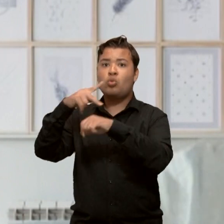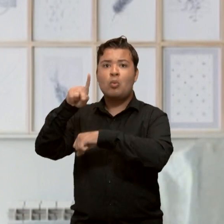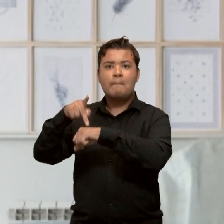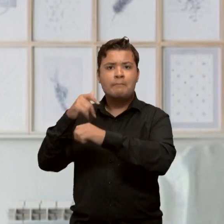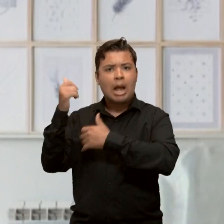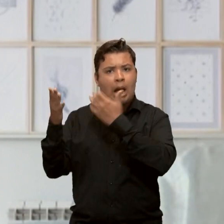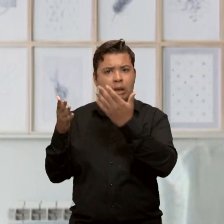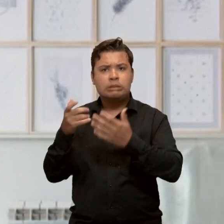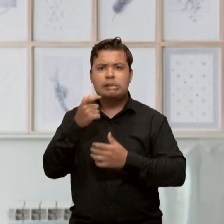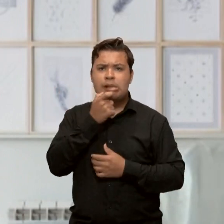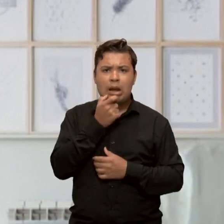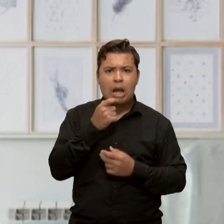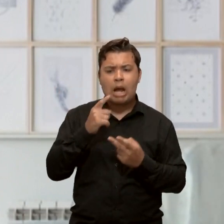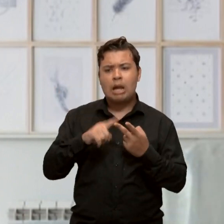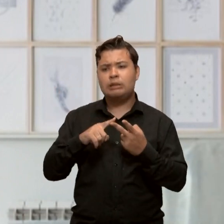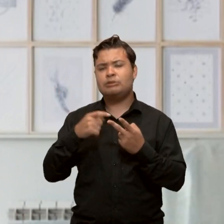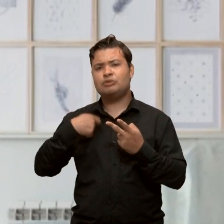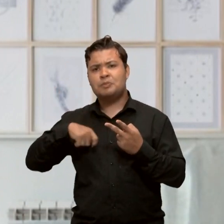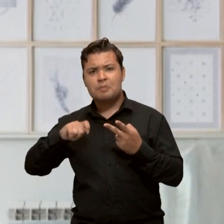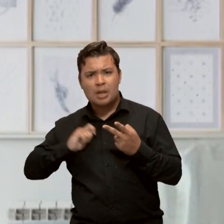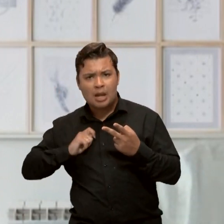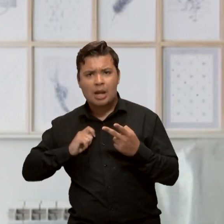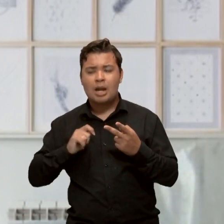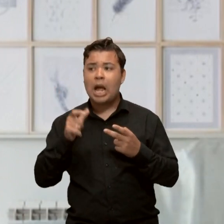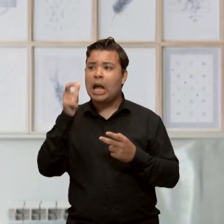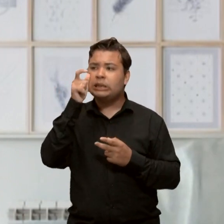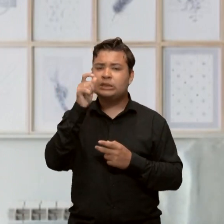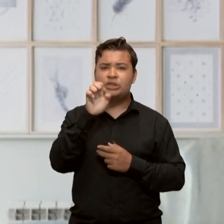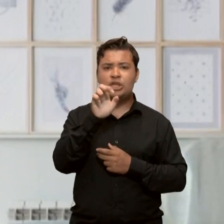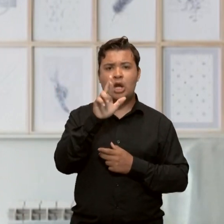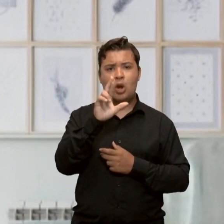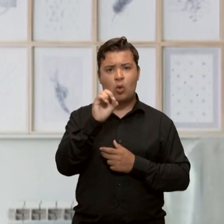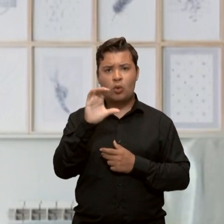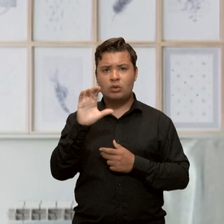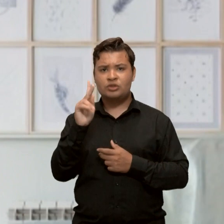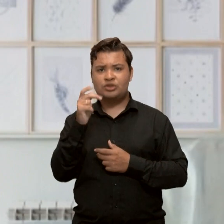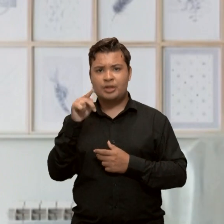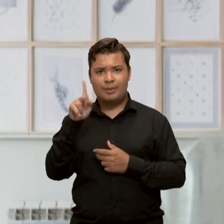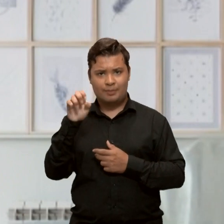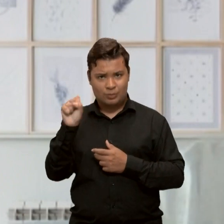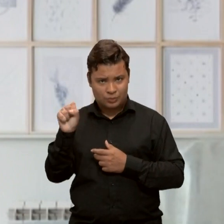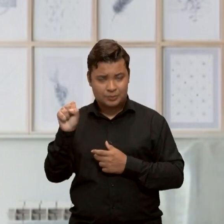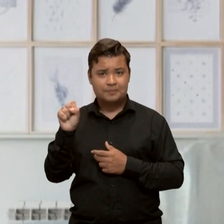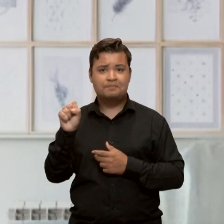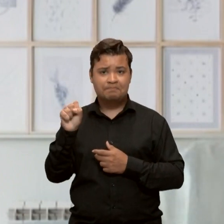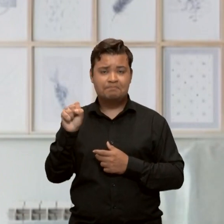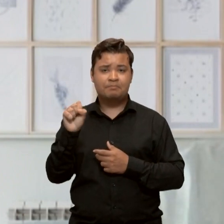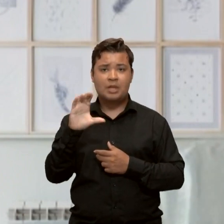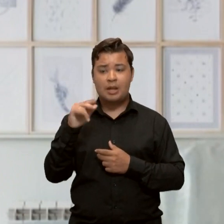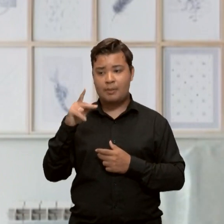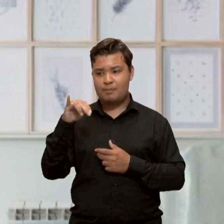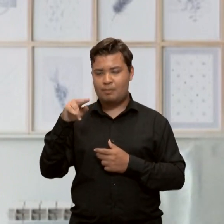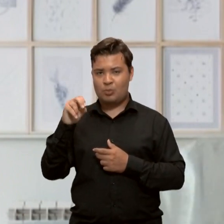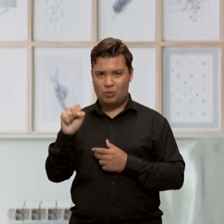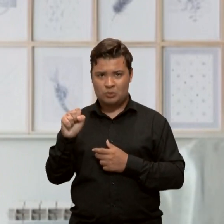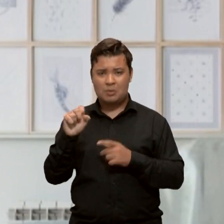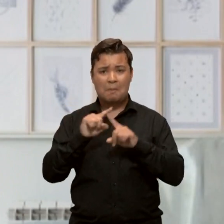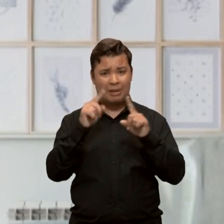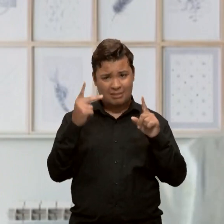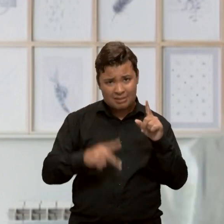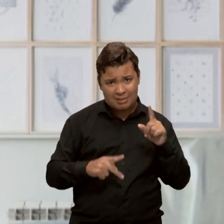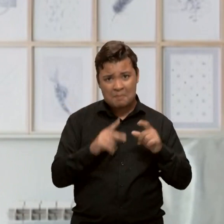a Eurochampions, né, outras ligas, mas não necessariamente o clube